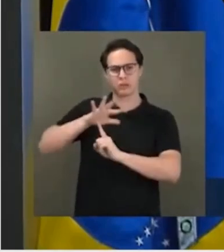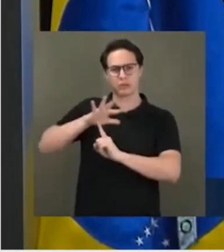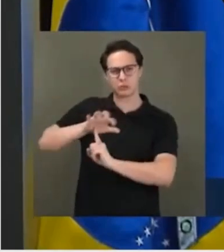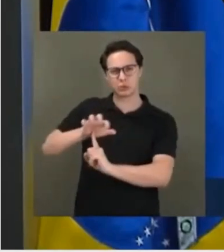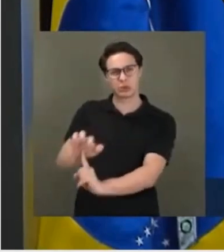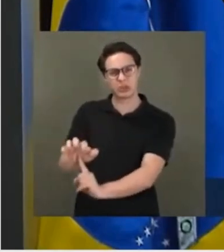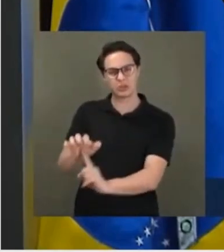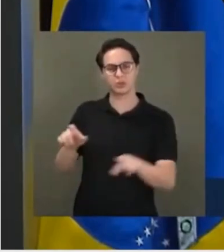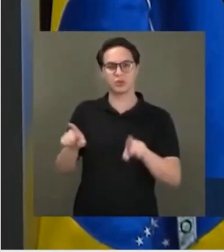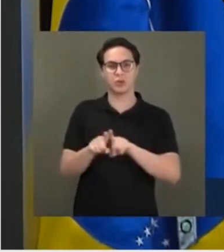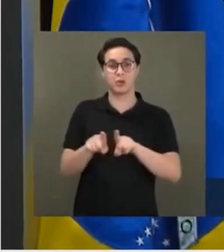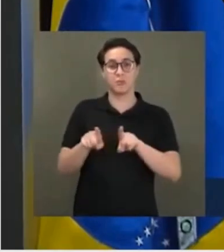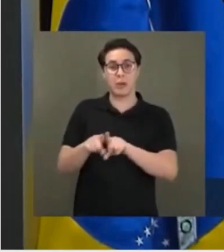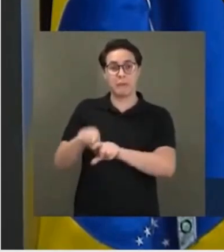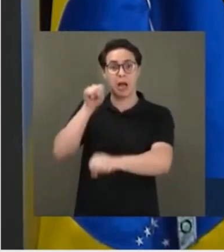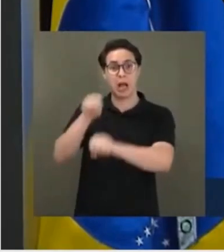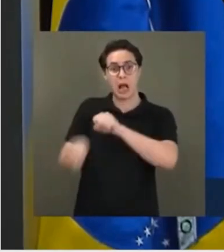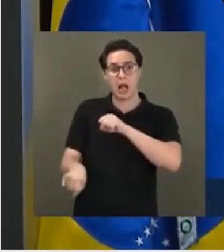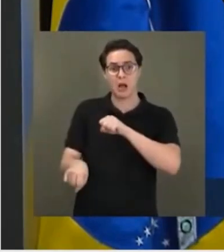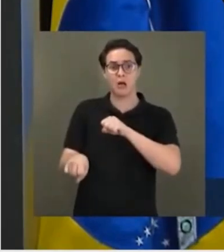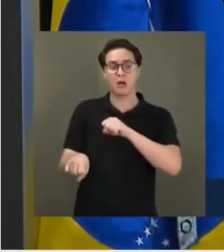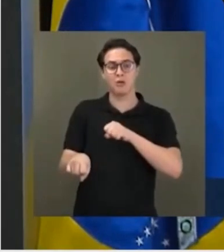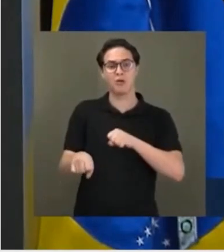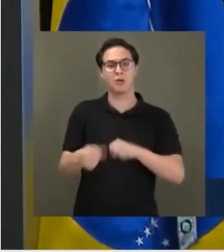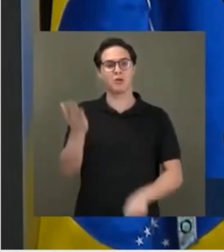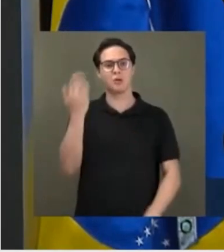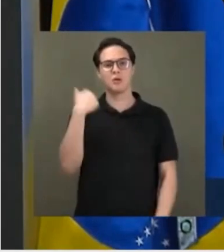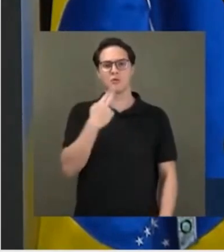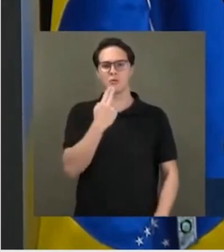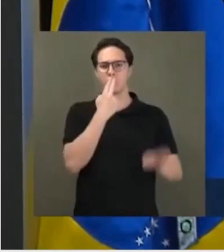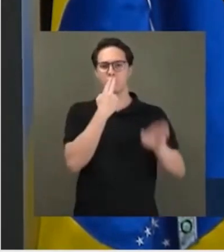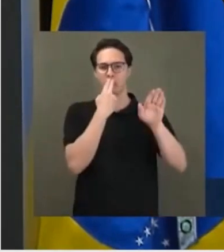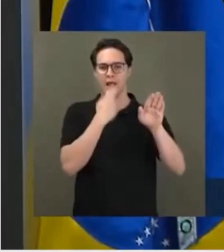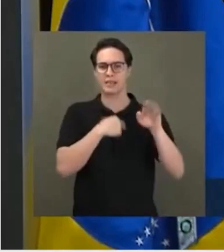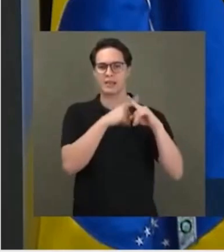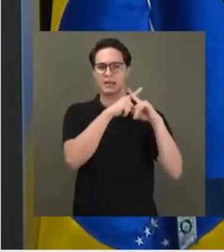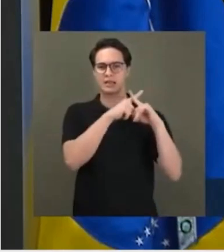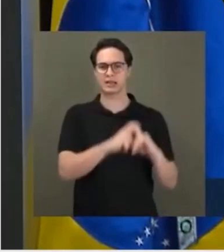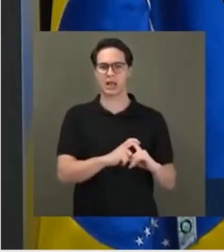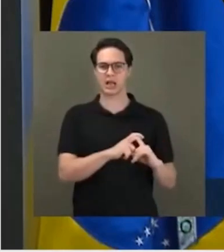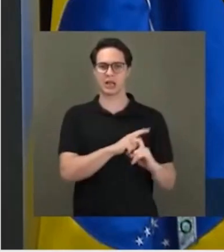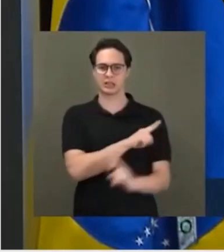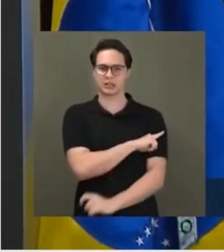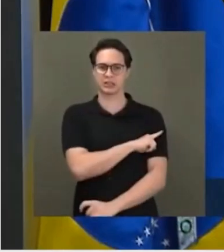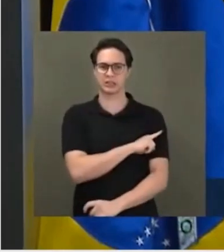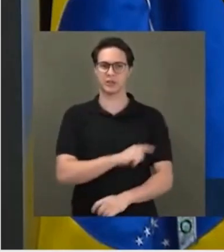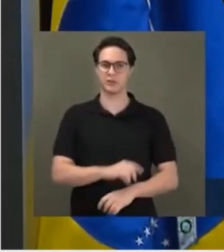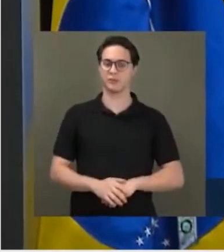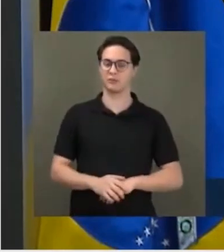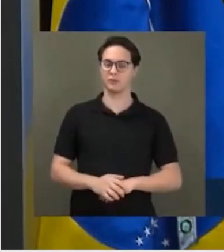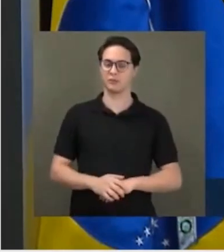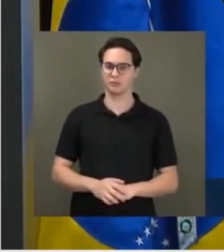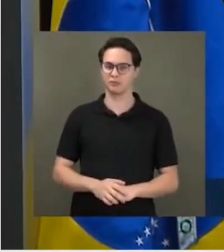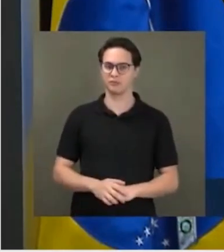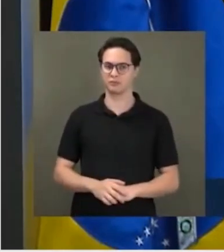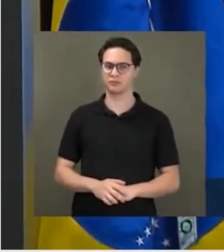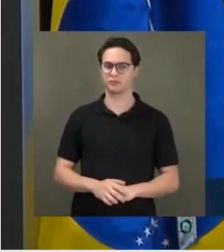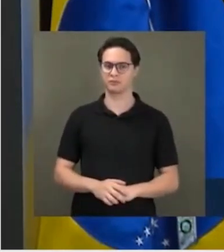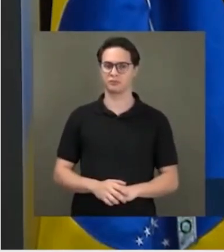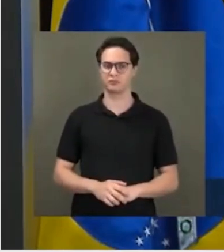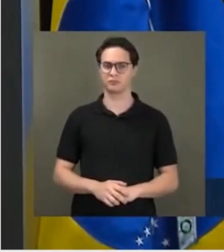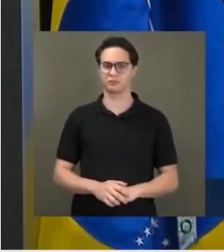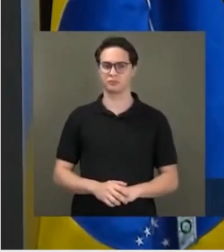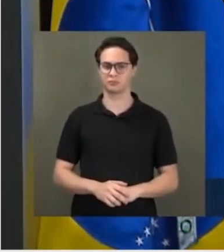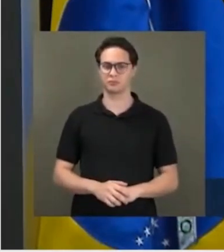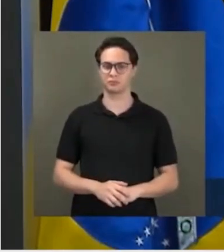e assassinados pelo regime nazista talvez não apenas o